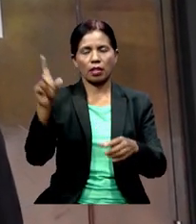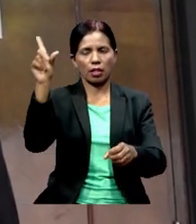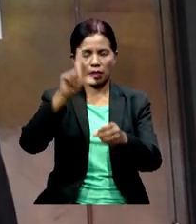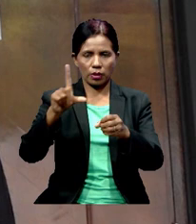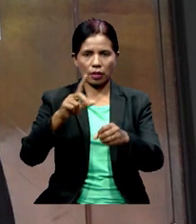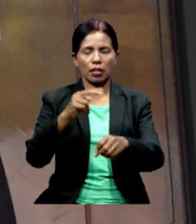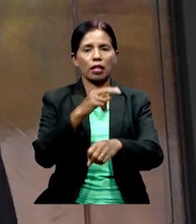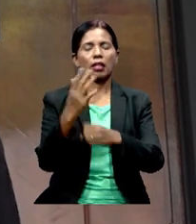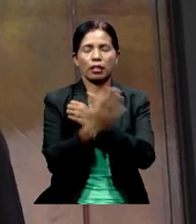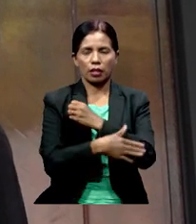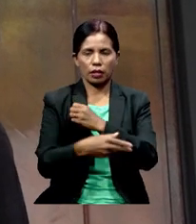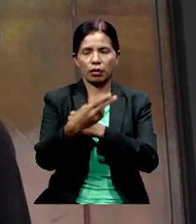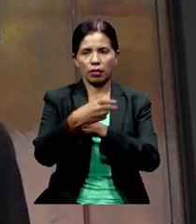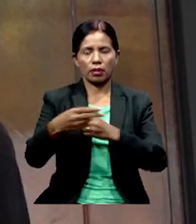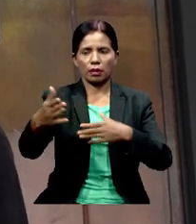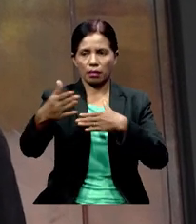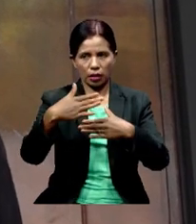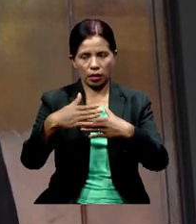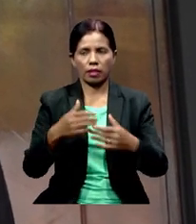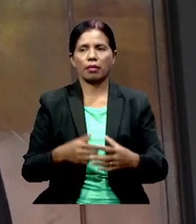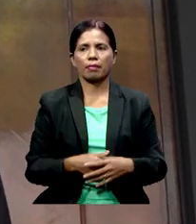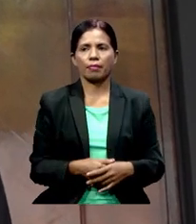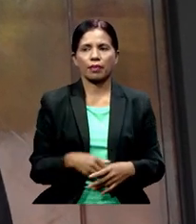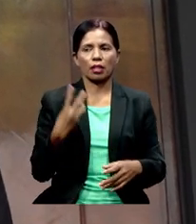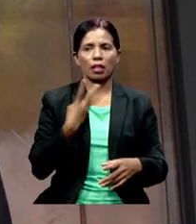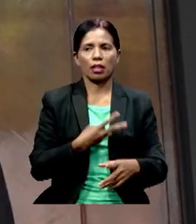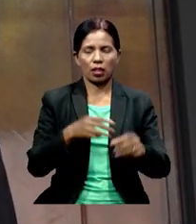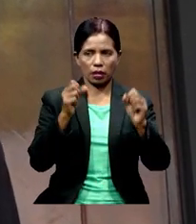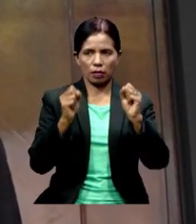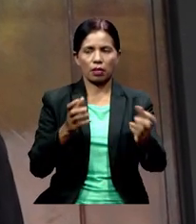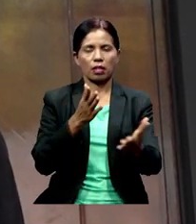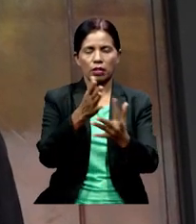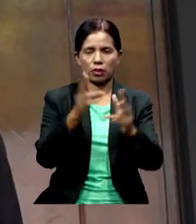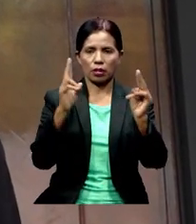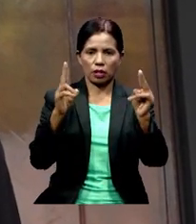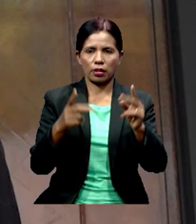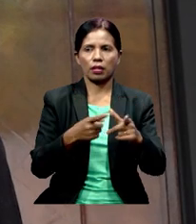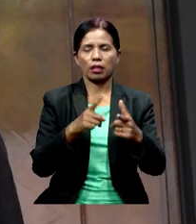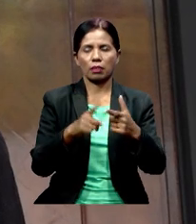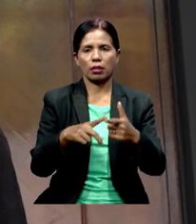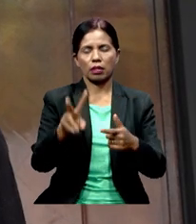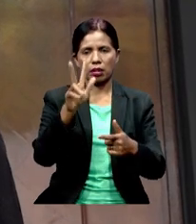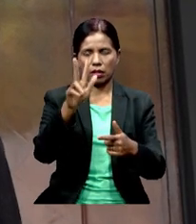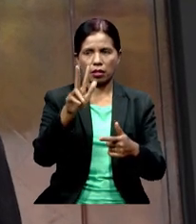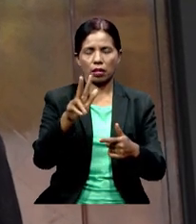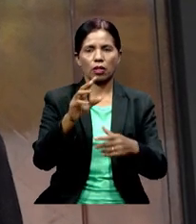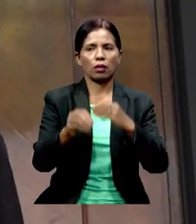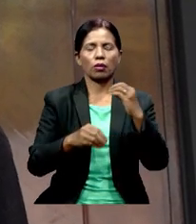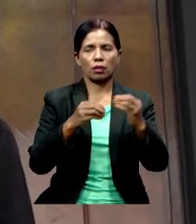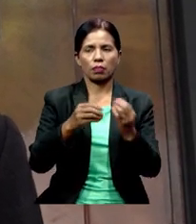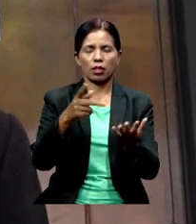de Nação Indonésia, que é BASIC, Ita Bela Acessulais. E terceiro, é o